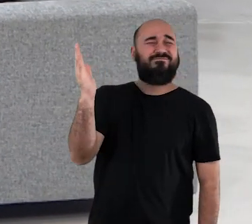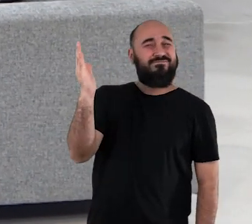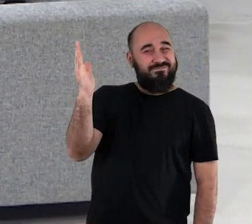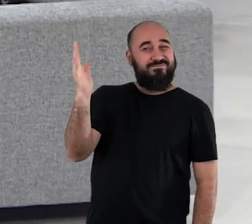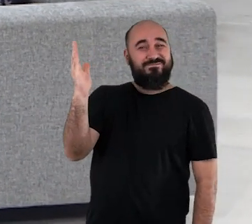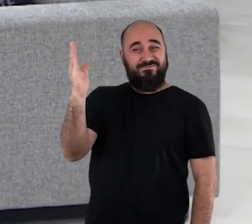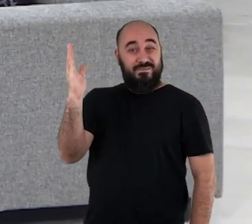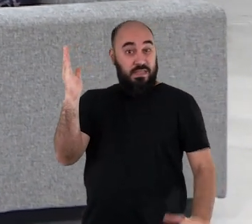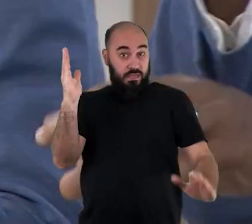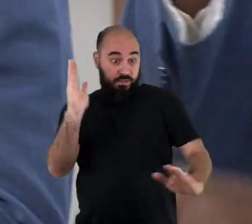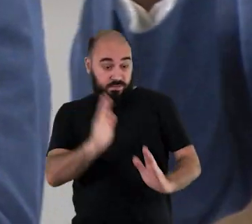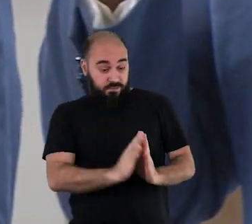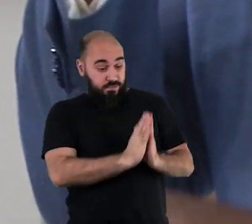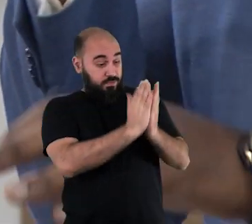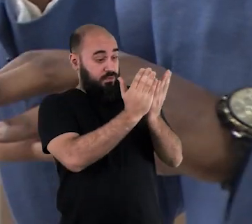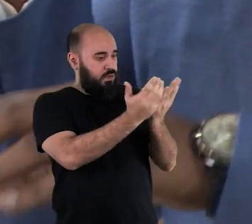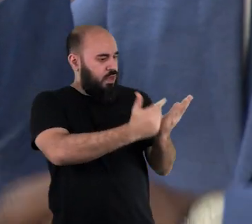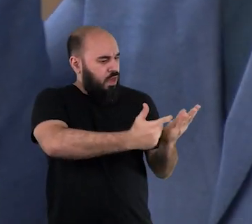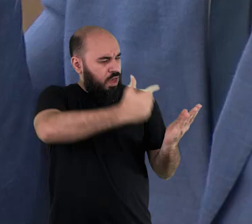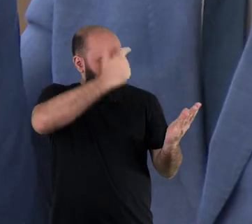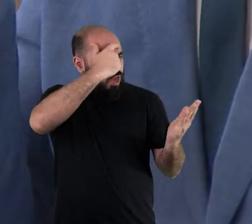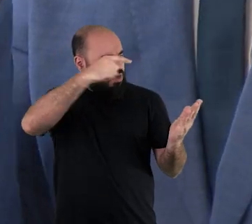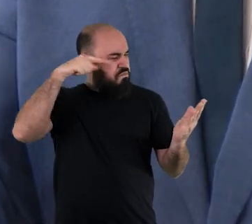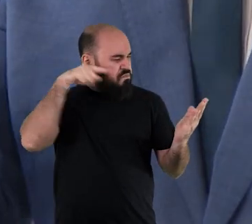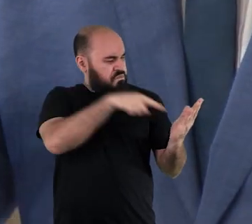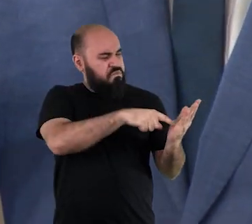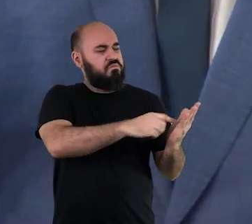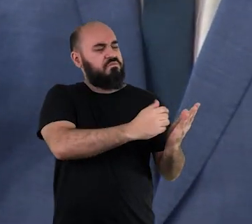razão e motivo pra